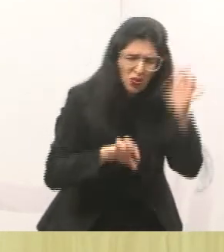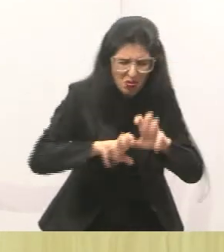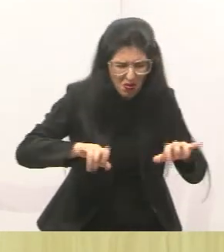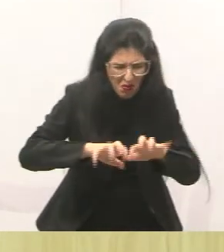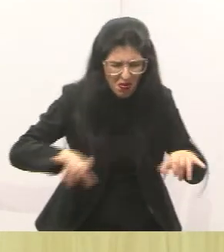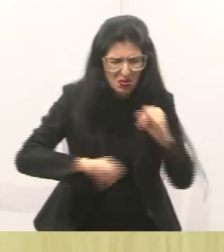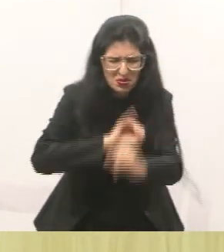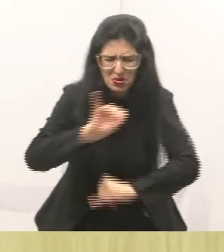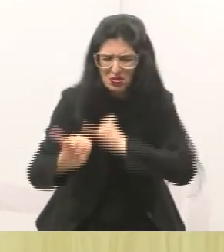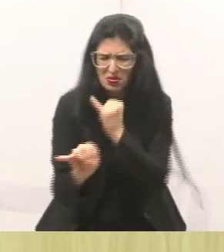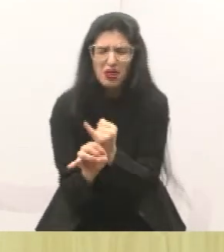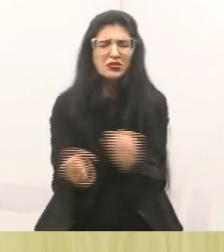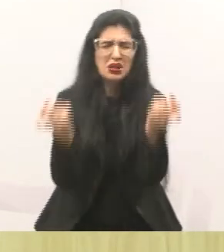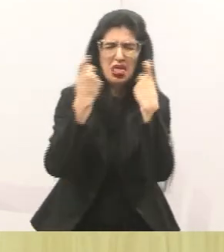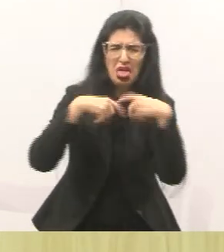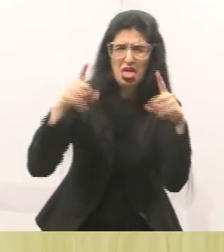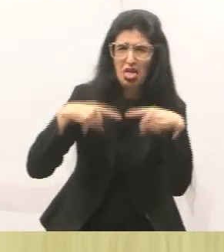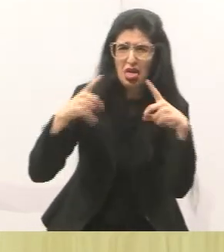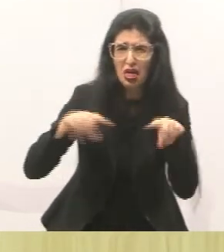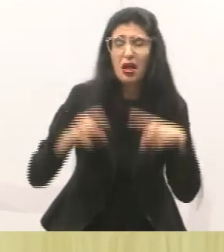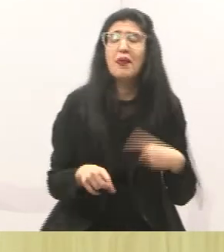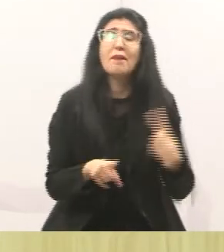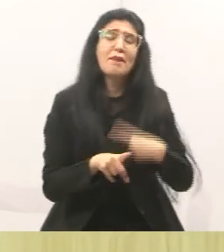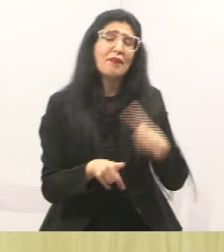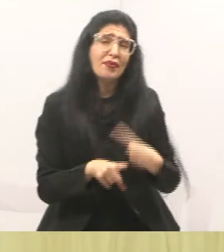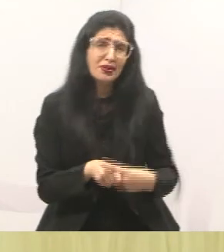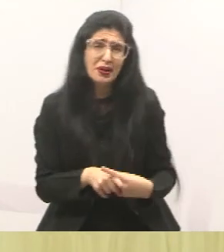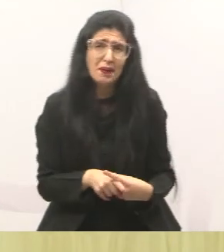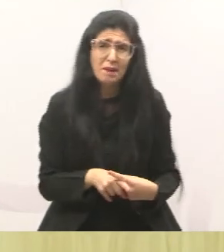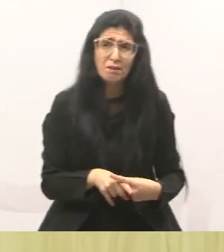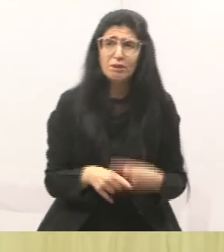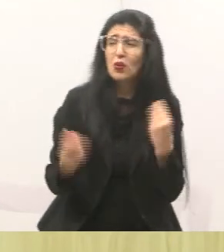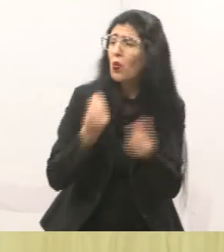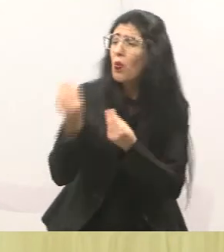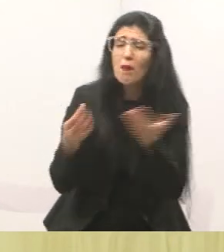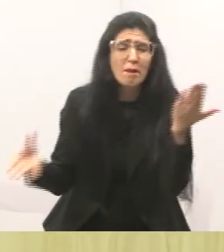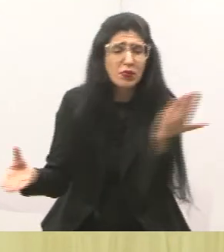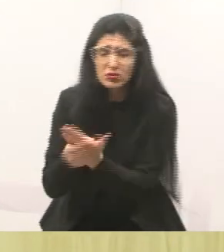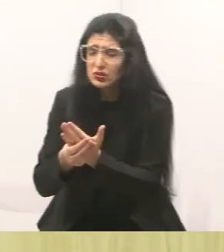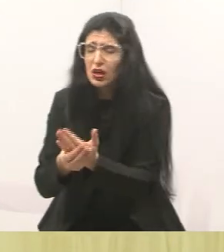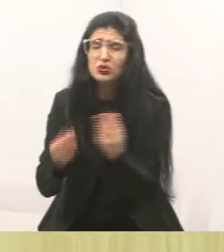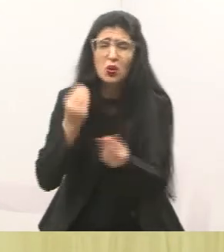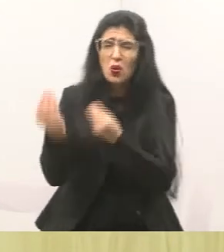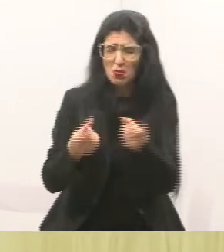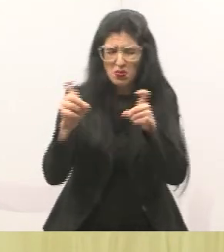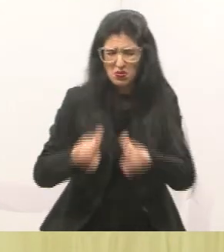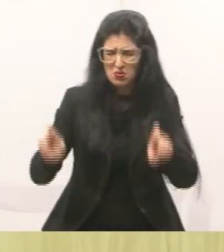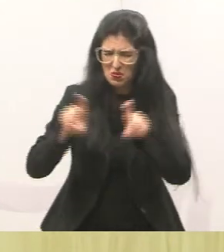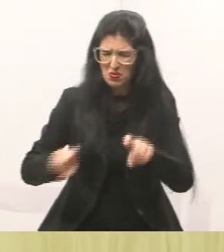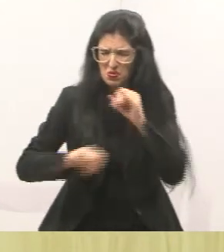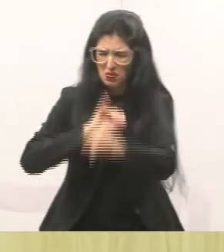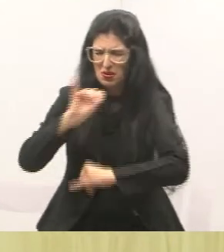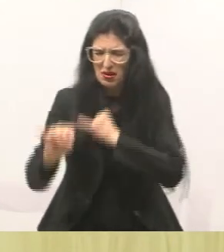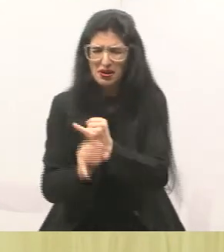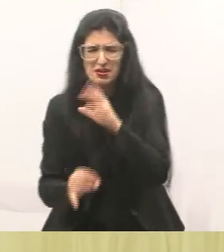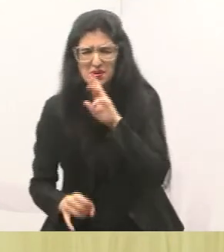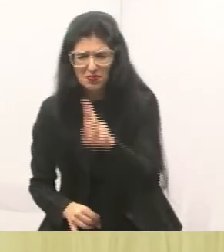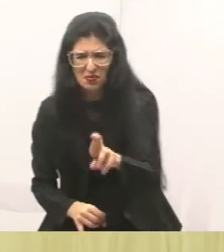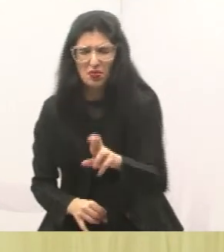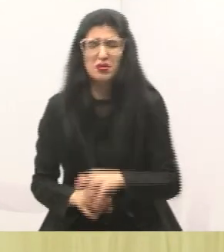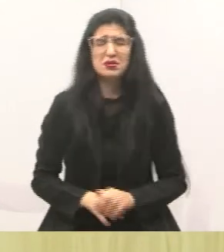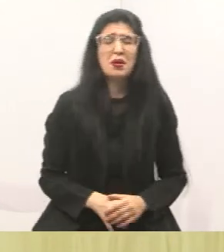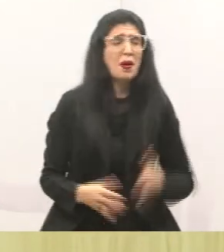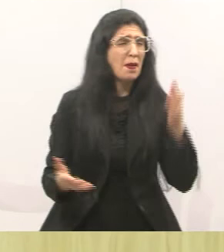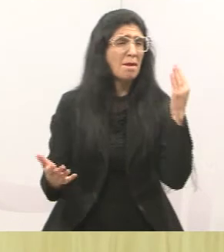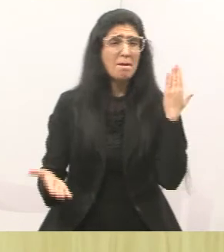na forma digital, inclusive quando se procura saber o andamento de um processo, o sistema fornece a resposta parado devido ao